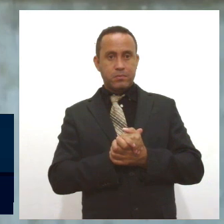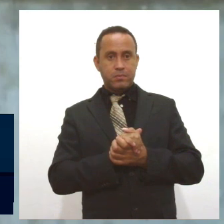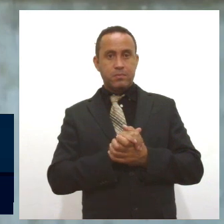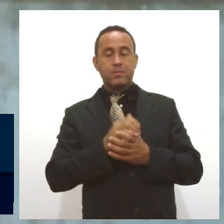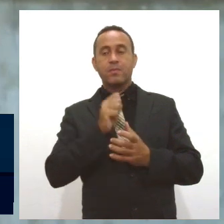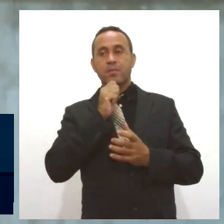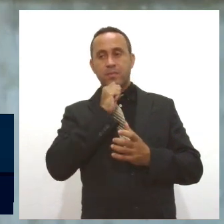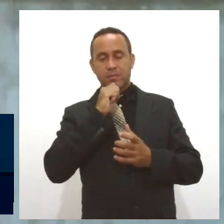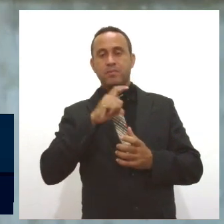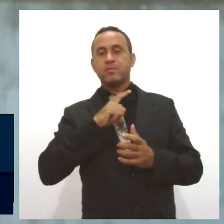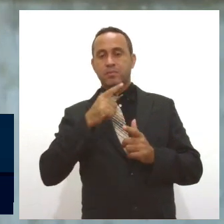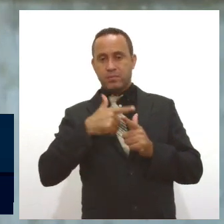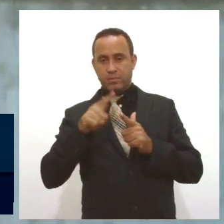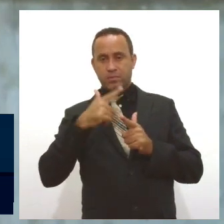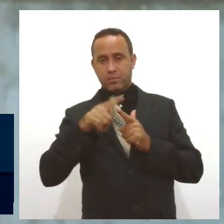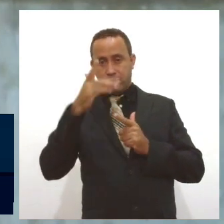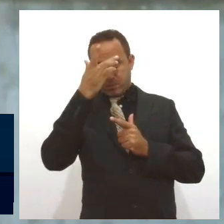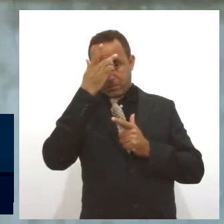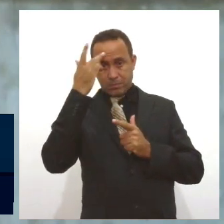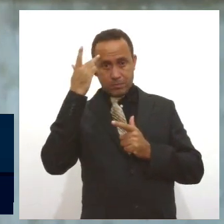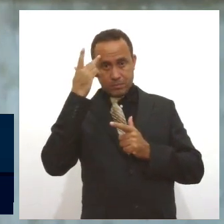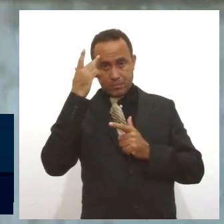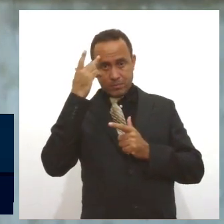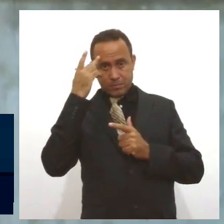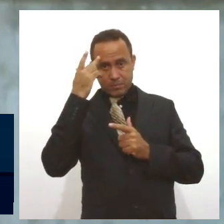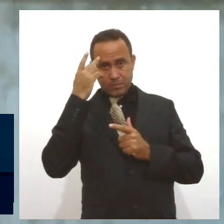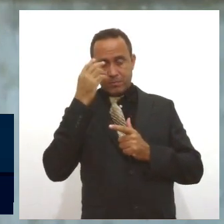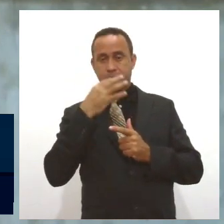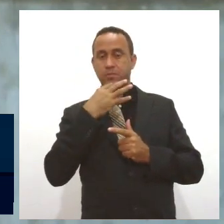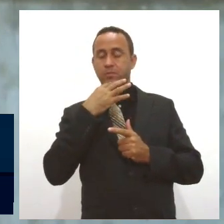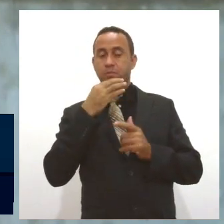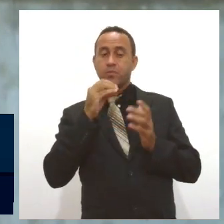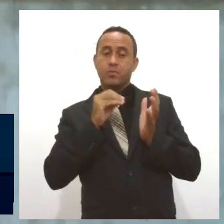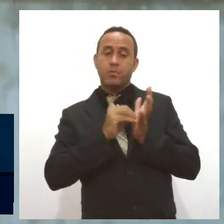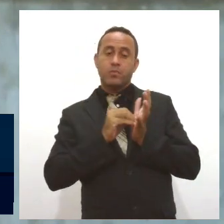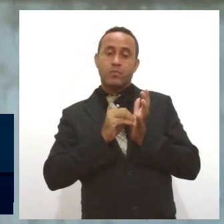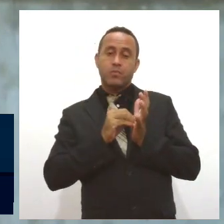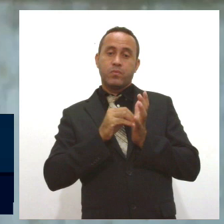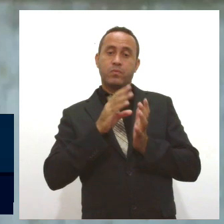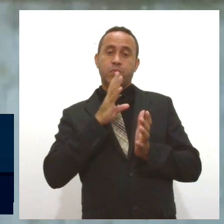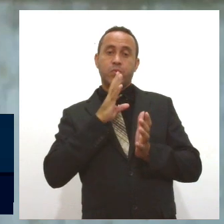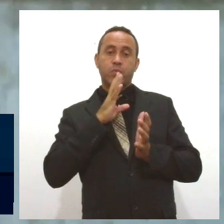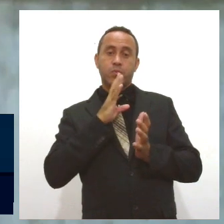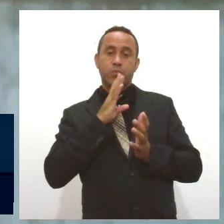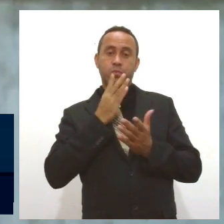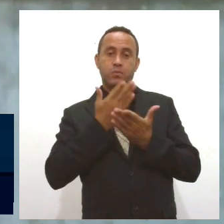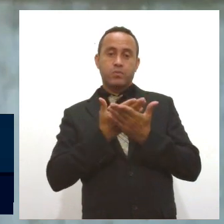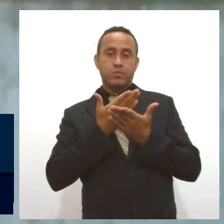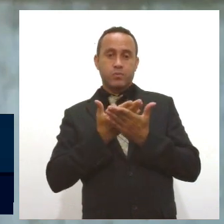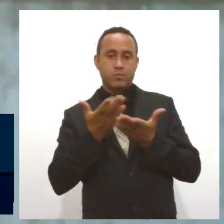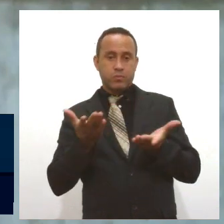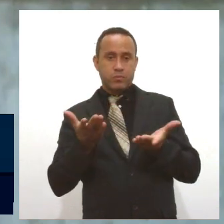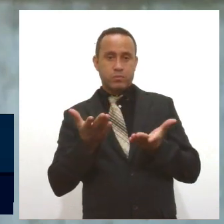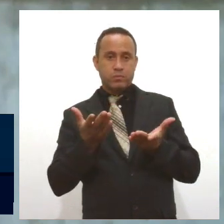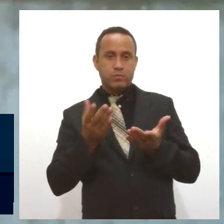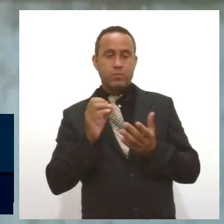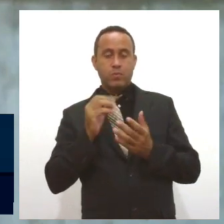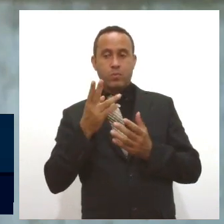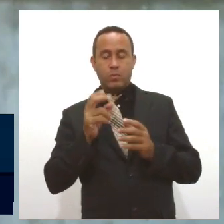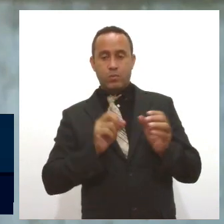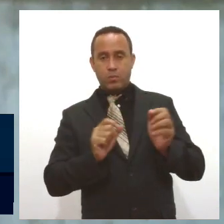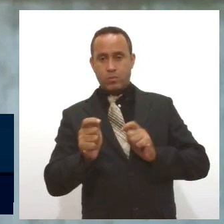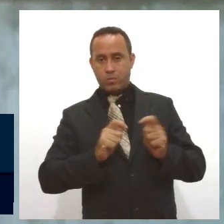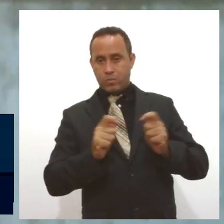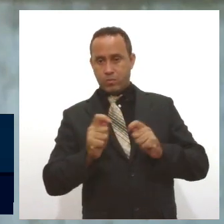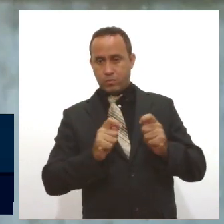com situações em que o indivíduo, ou por falta de conhecimento, ou por infração à legislação,